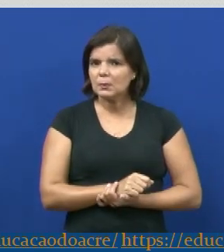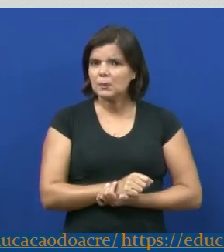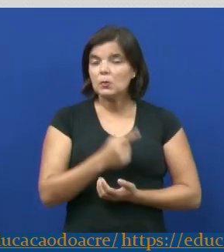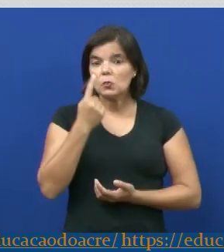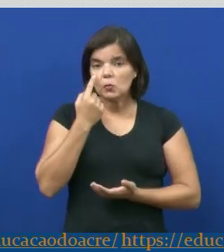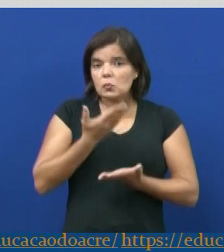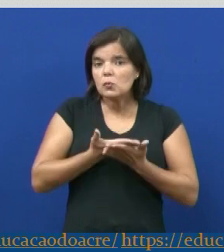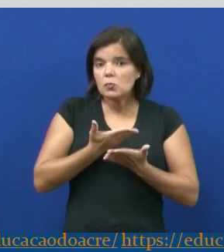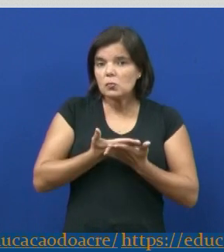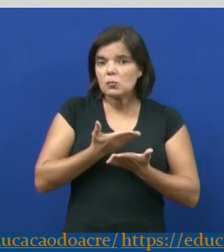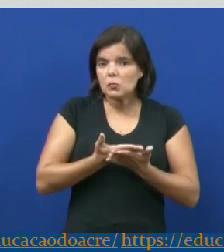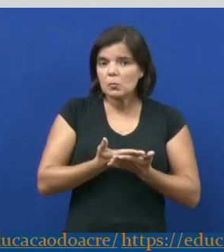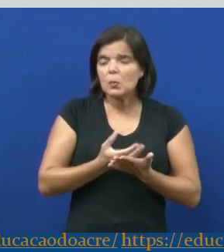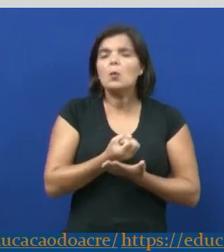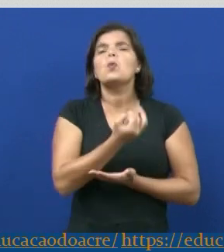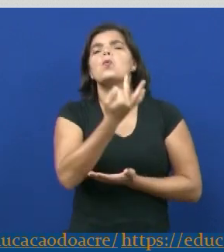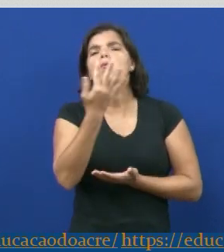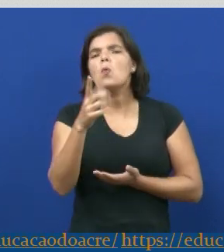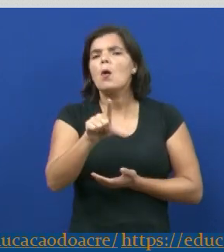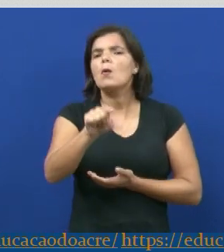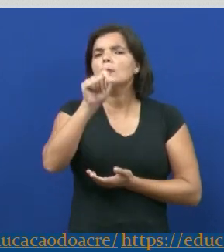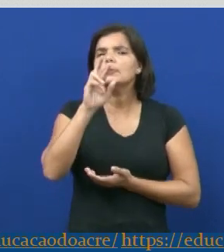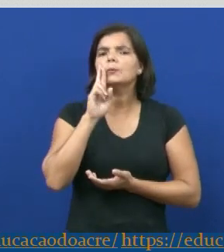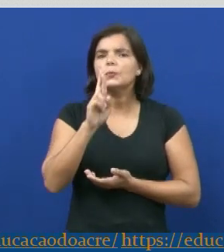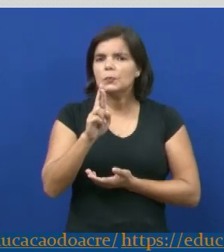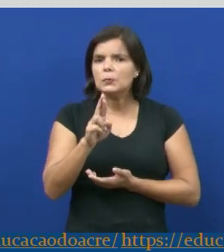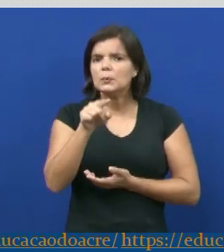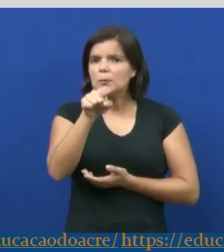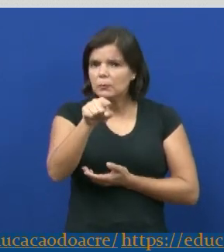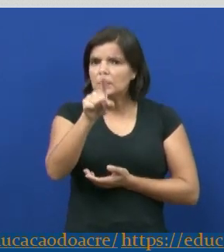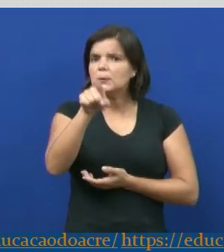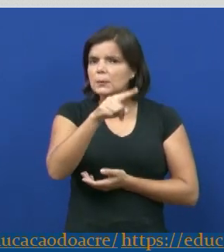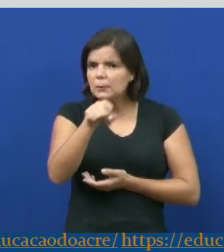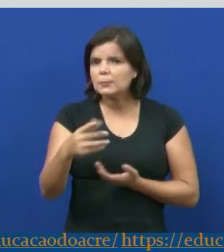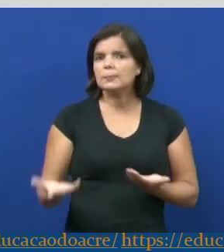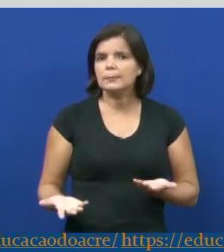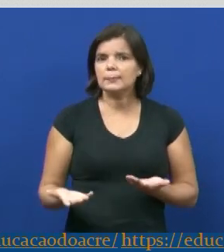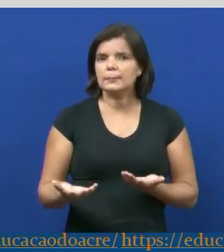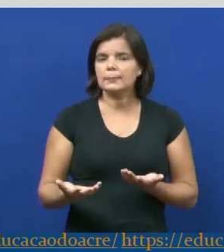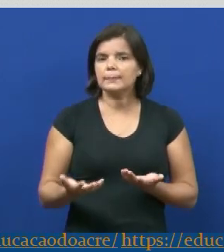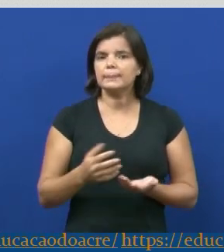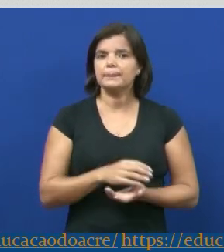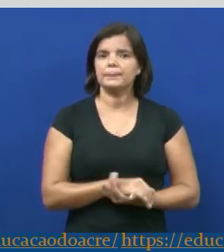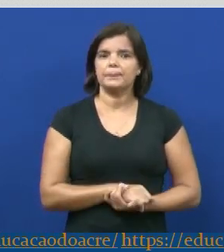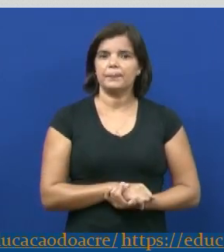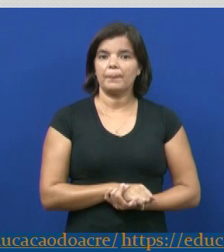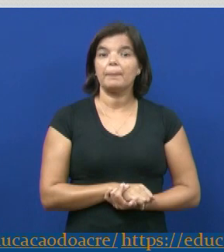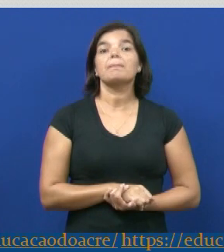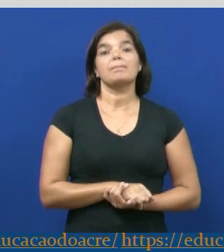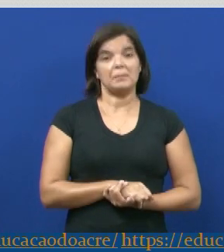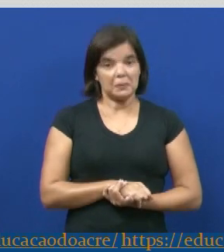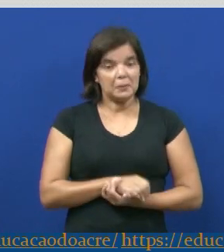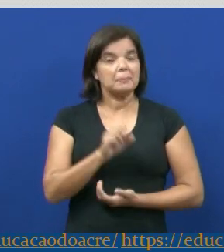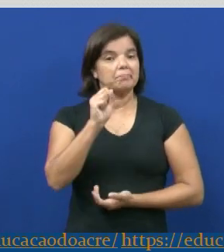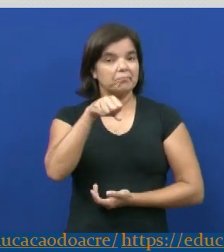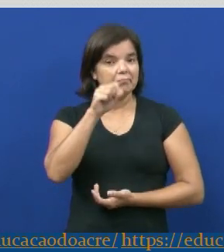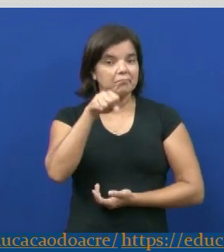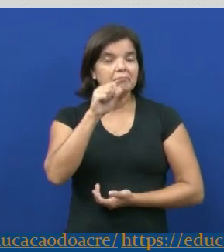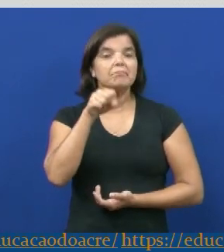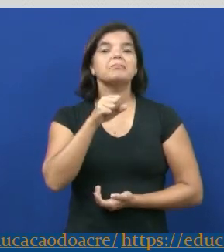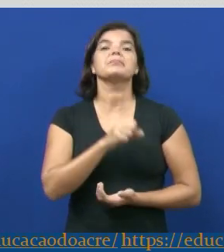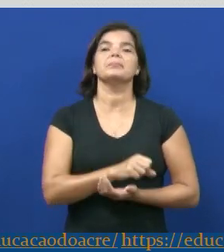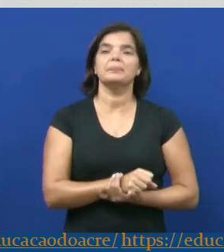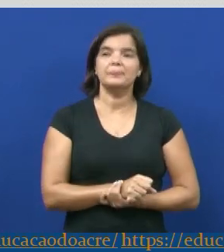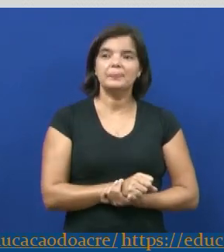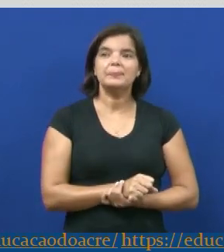daquilo que nós estudamos, qual alternativa você marcaria aí? Isso mesmo,